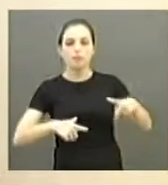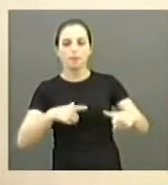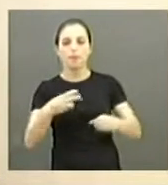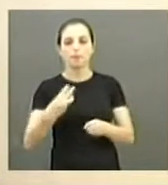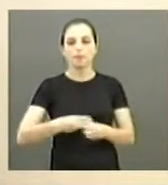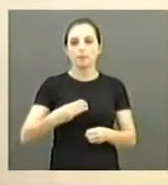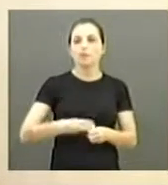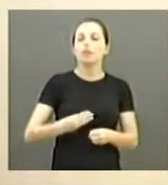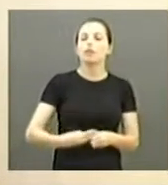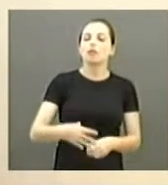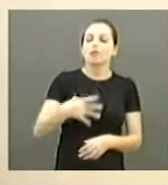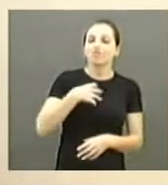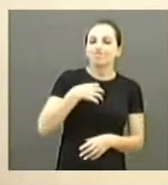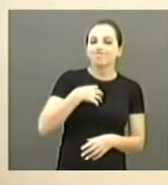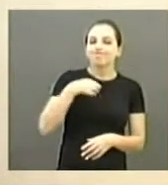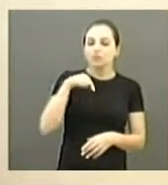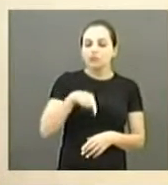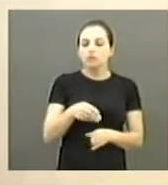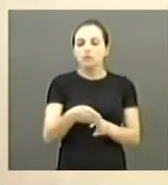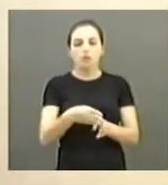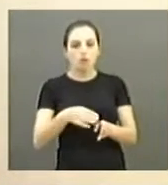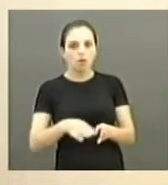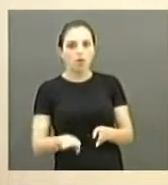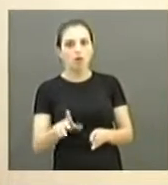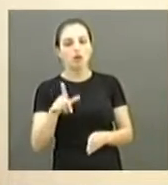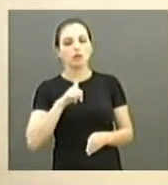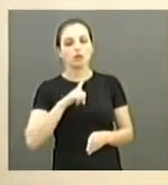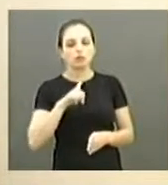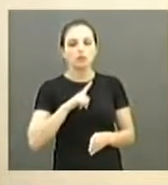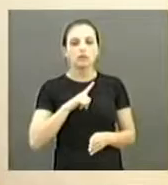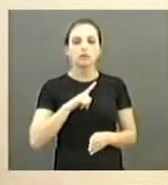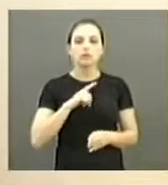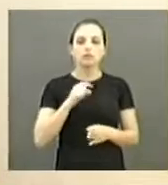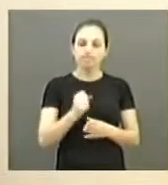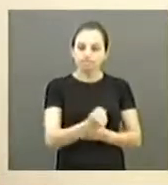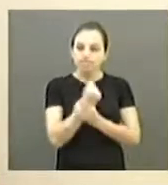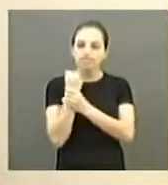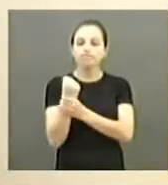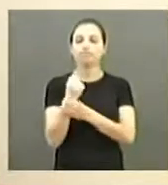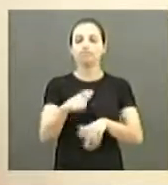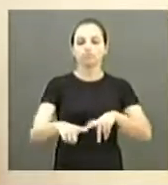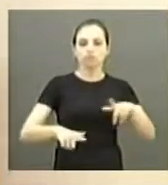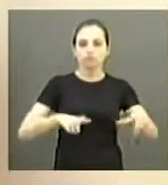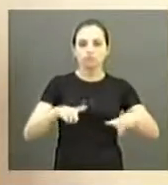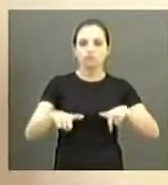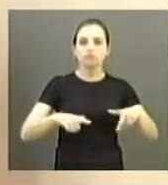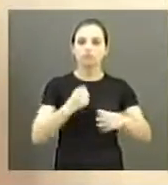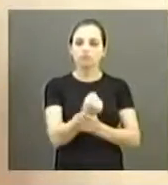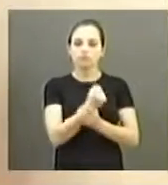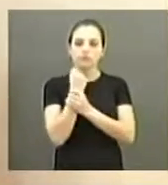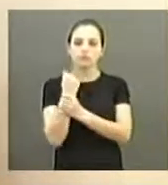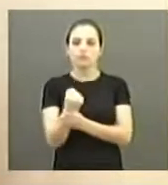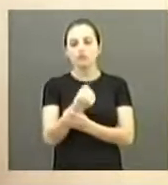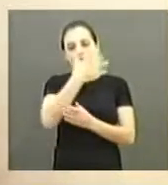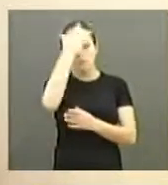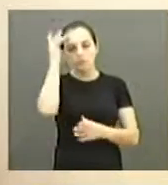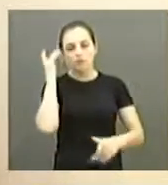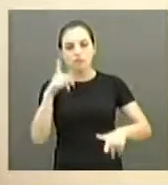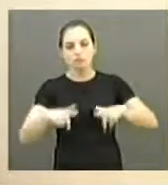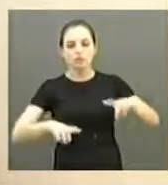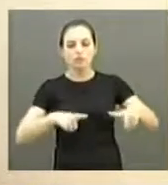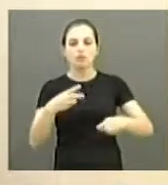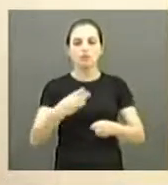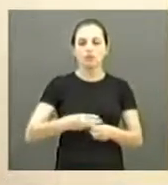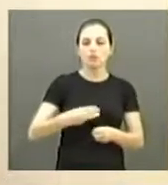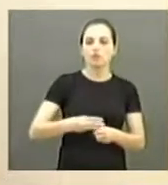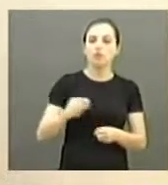A posição desta instituição tem sido de defesa dos trabalhadores, de defesa dos servidores municipais.